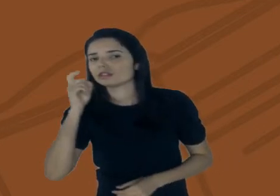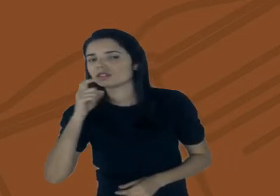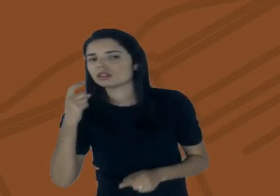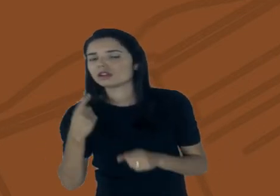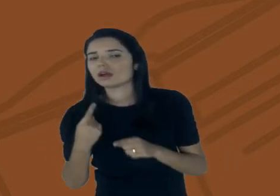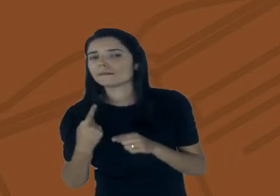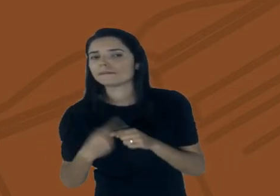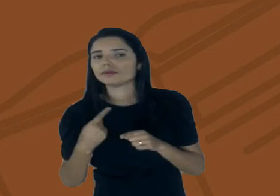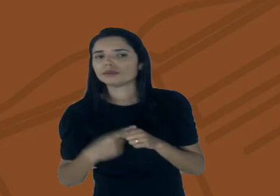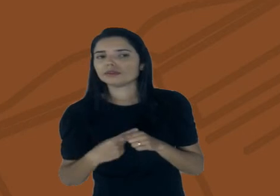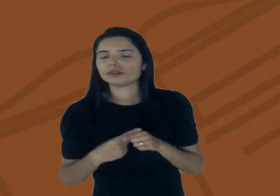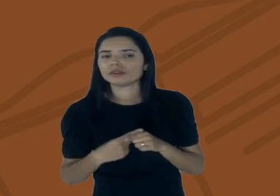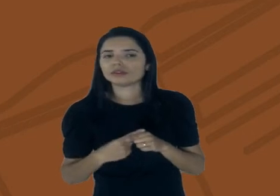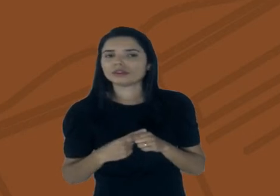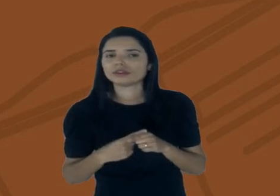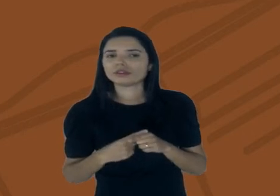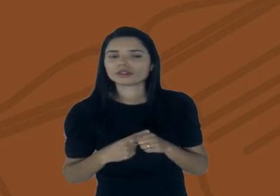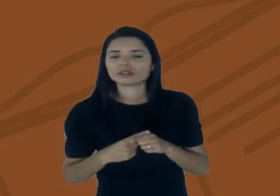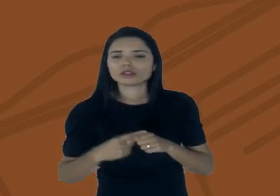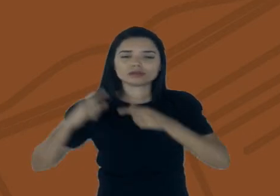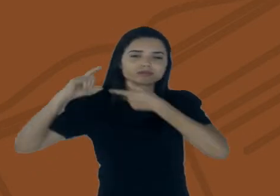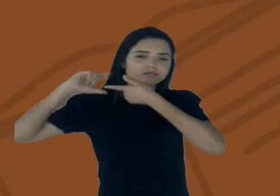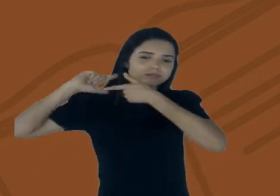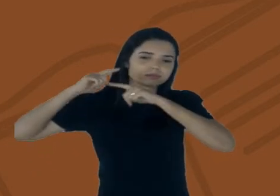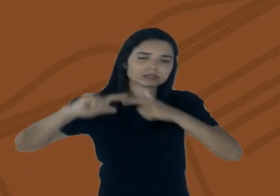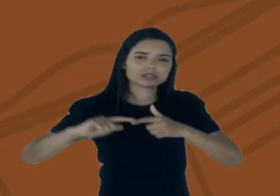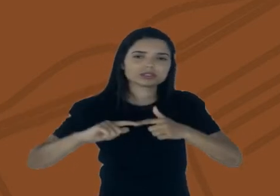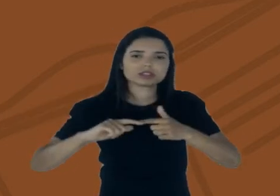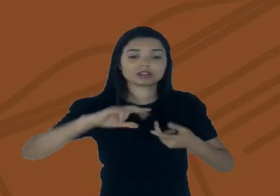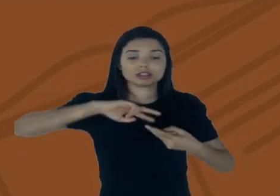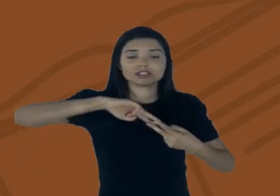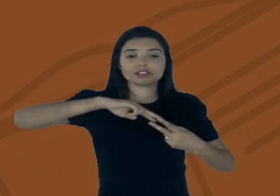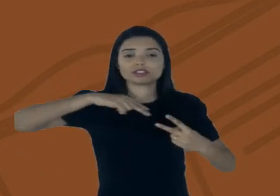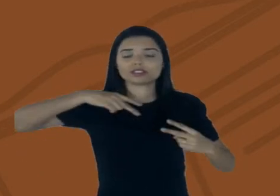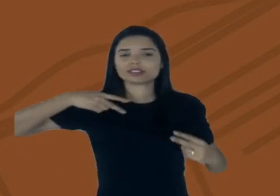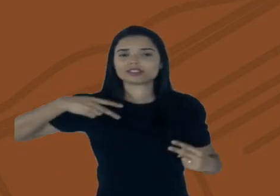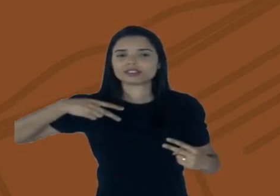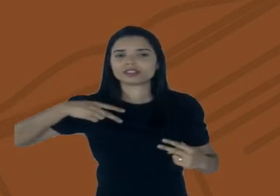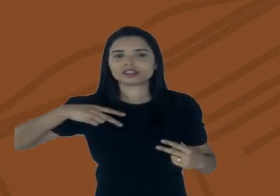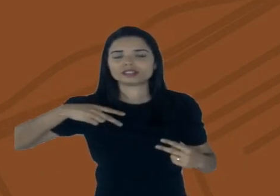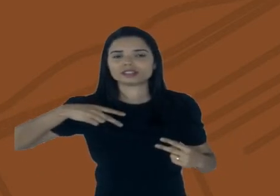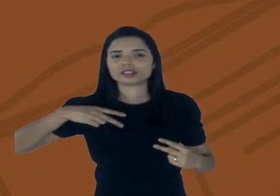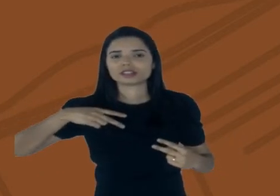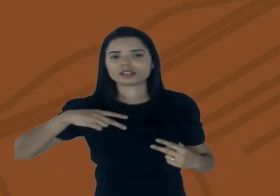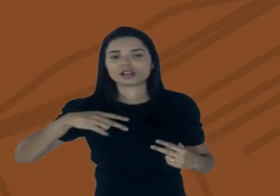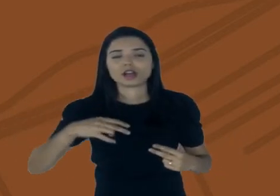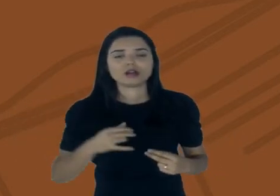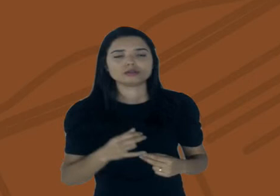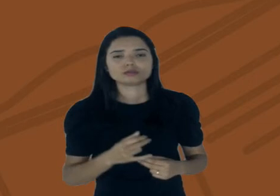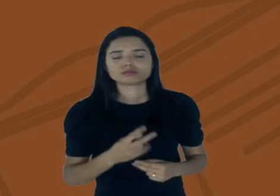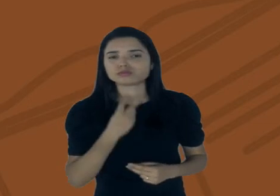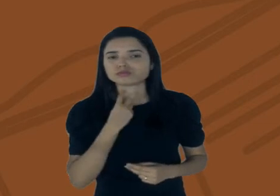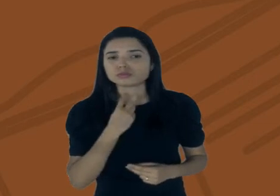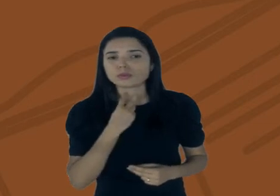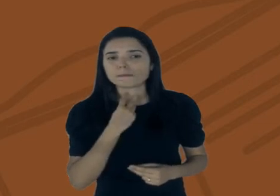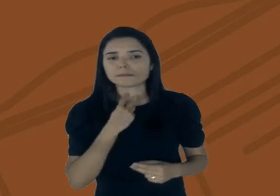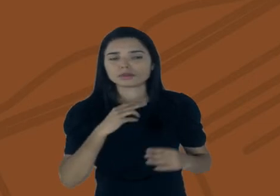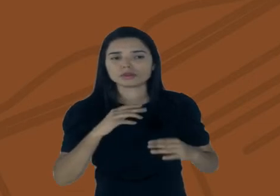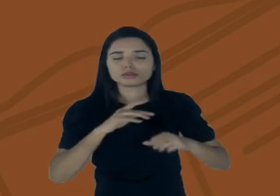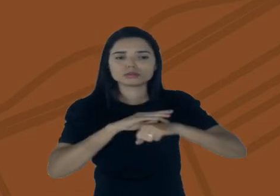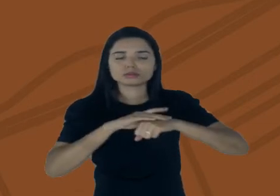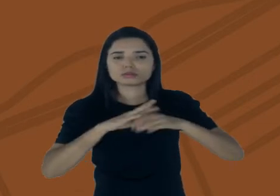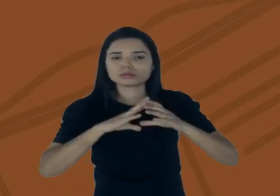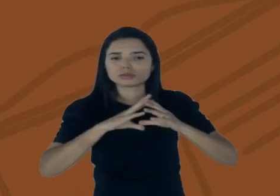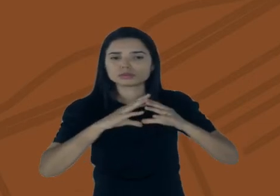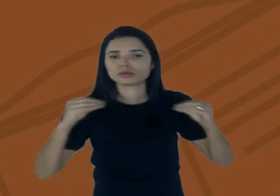mais de 90% dos casos e nesses casos a hipertensão arterial não pode ser curada, certo? Então, se